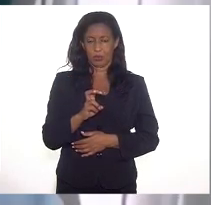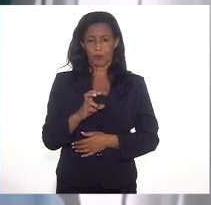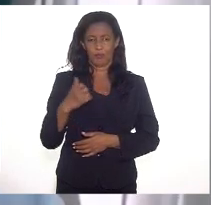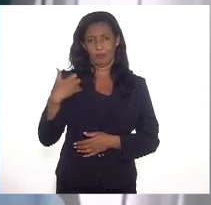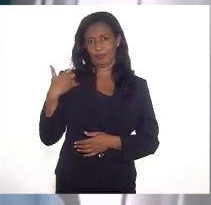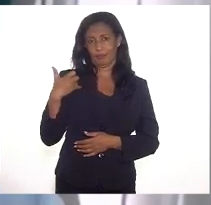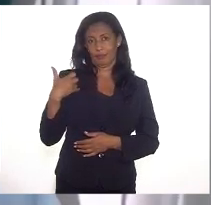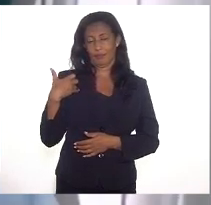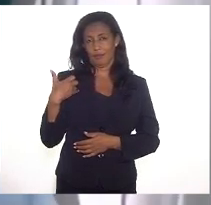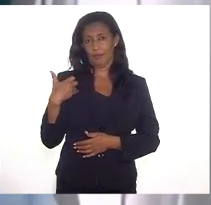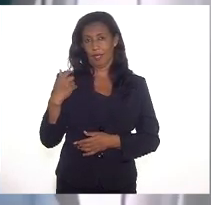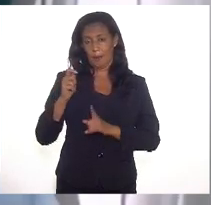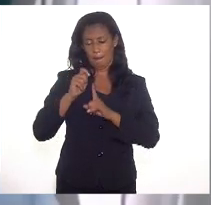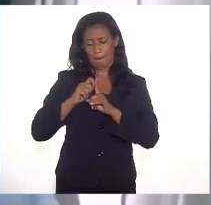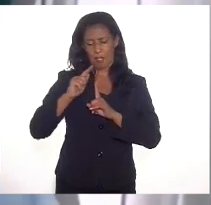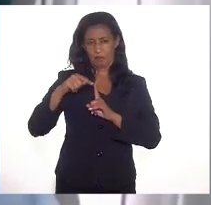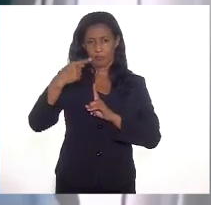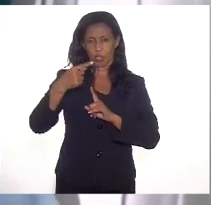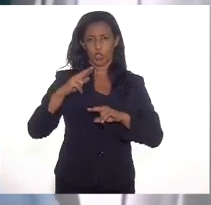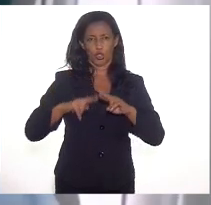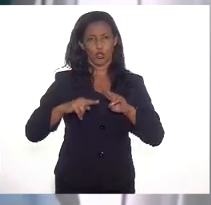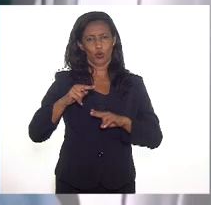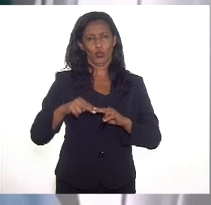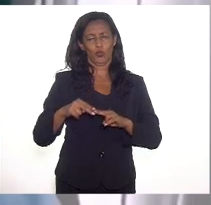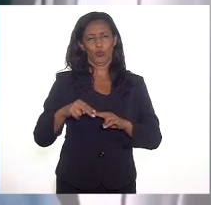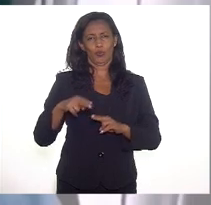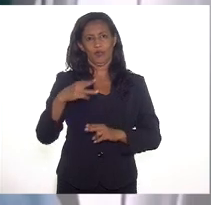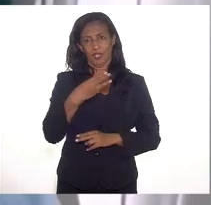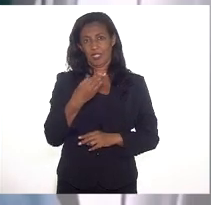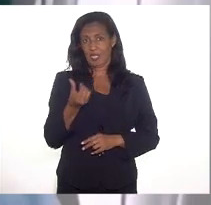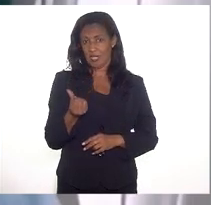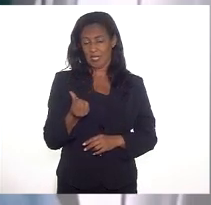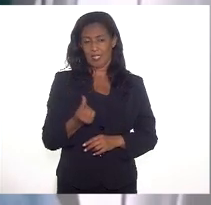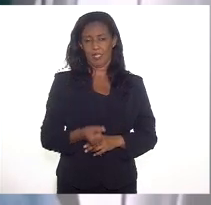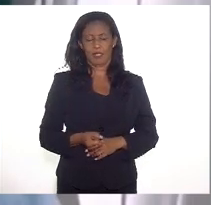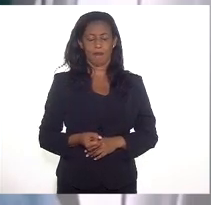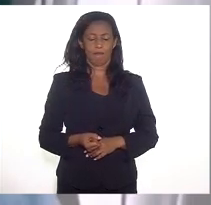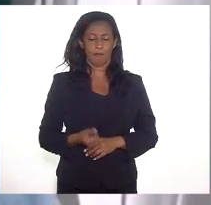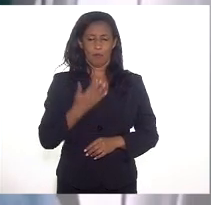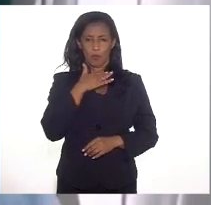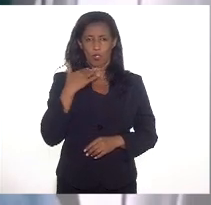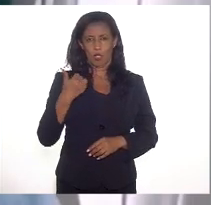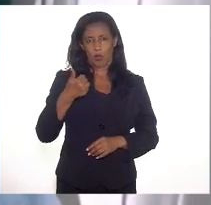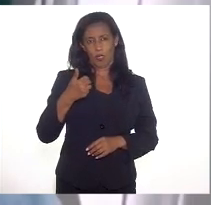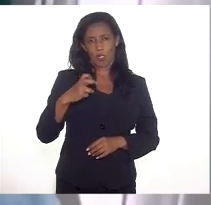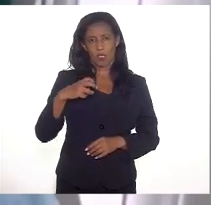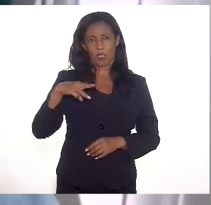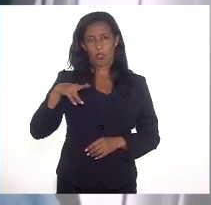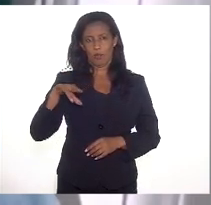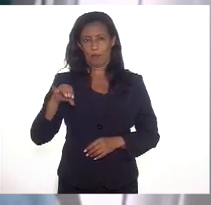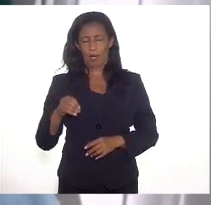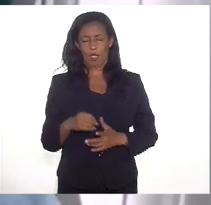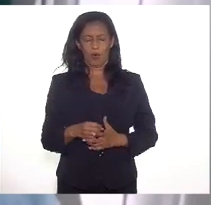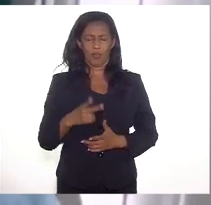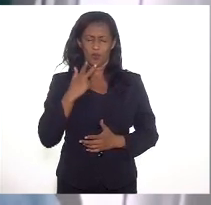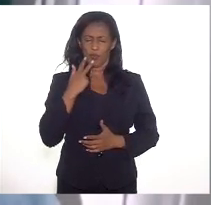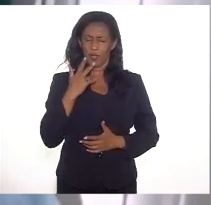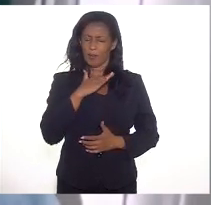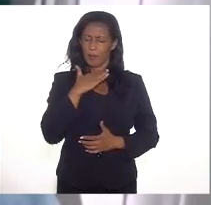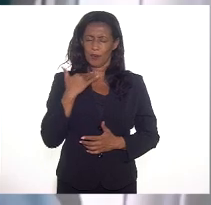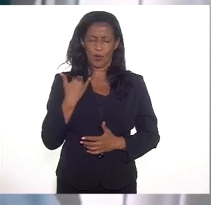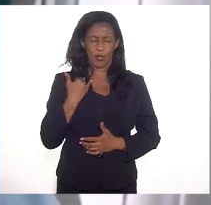setembro, não resistiu no último dia 15 de maio, e eu tenho dito que ele morreu no dia do meu aniversário